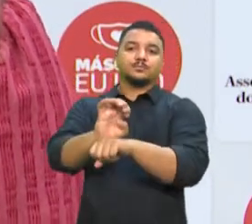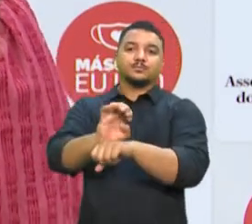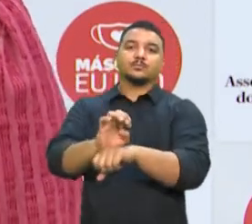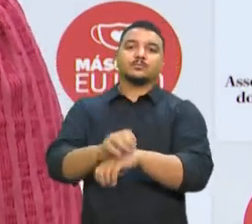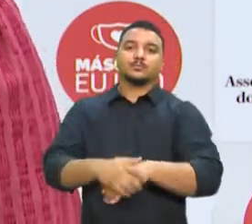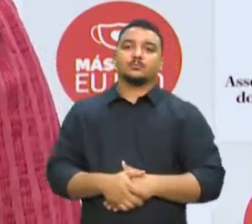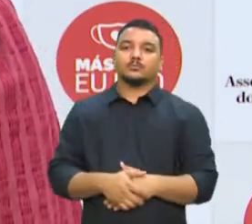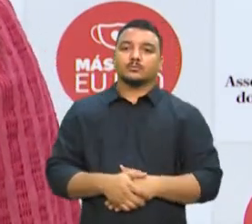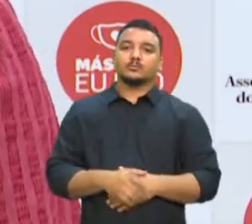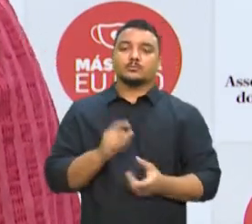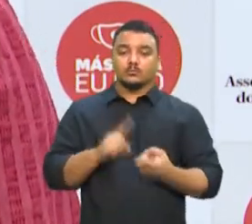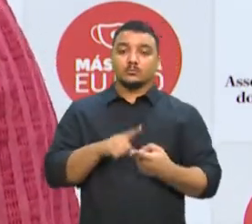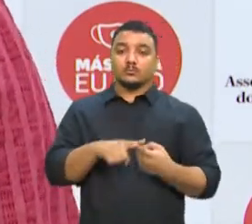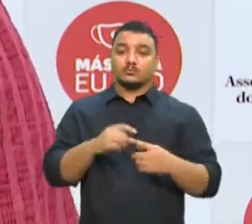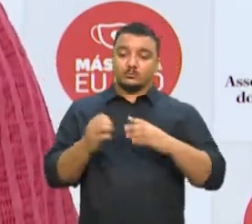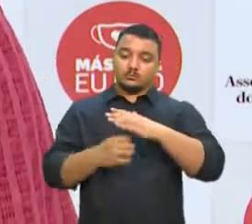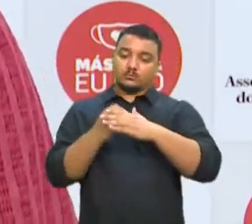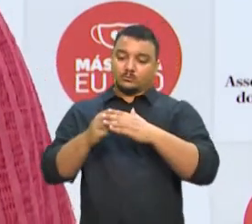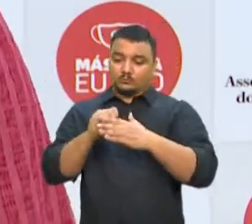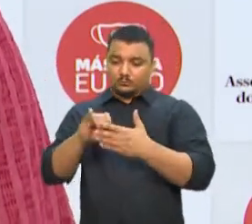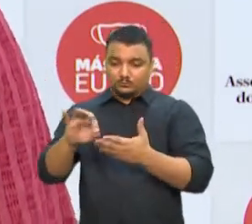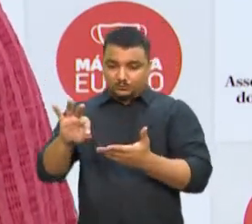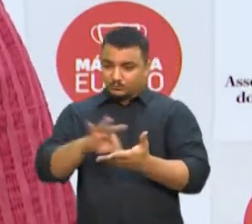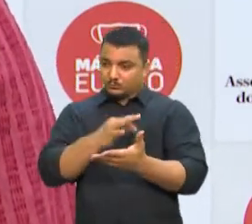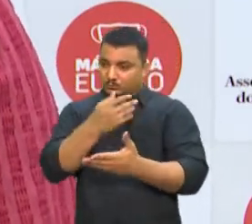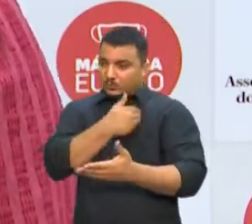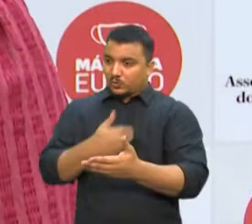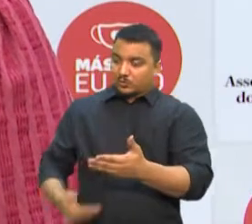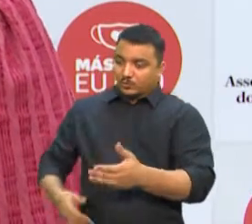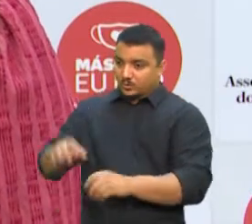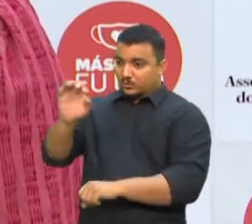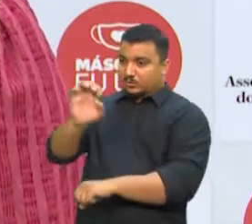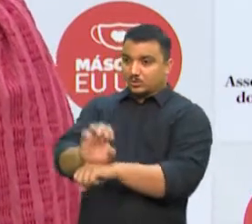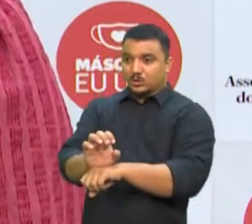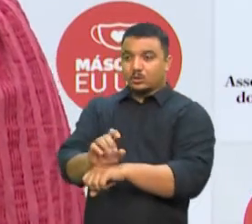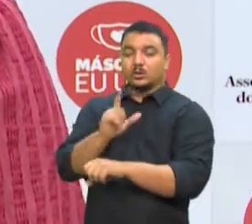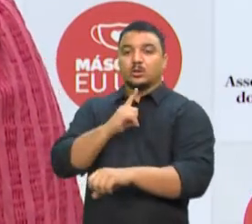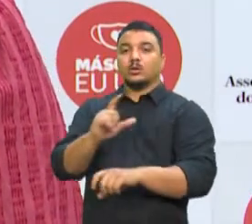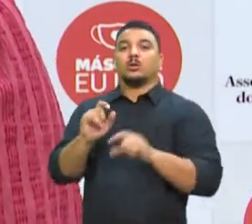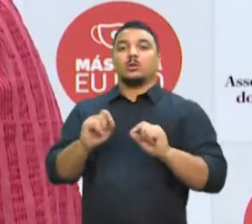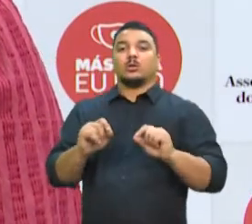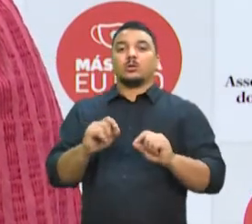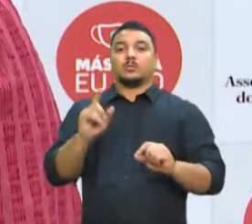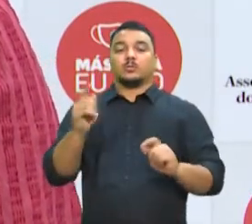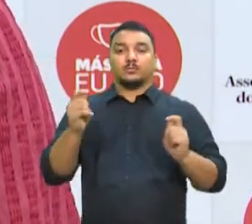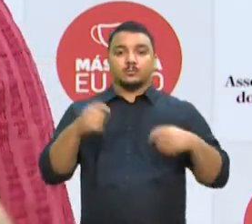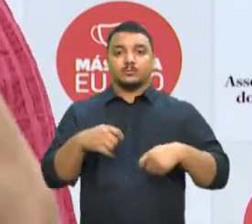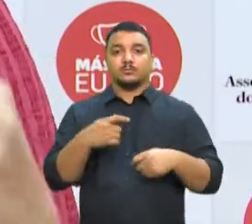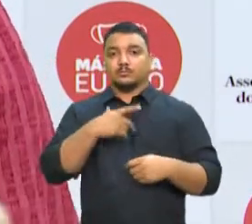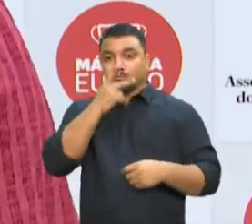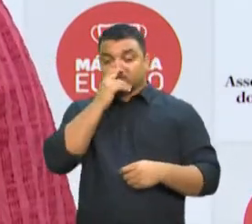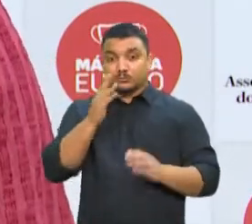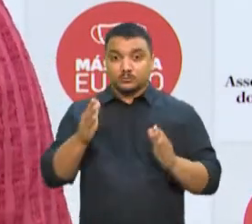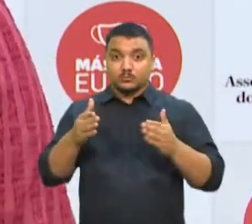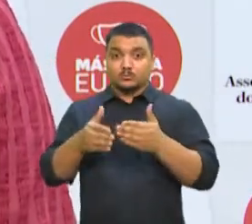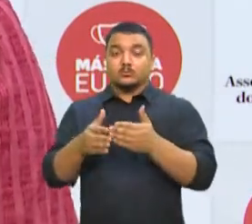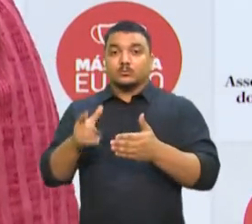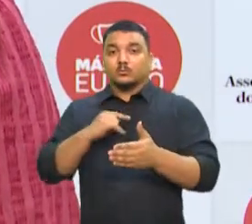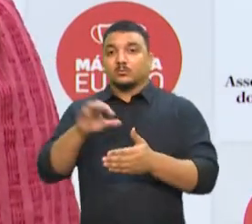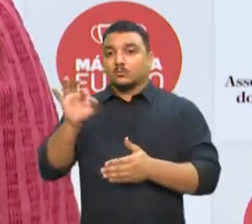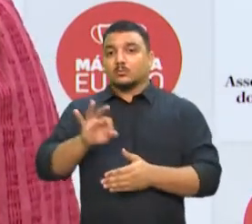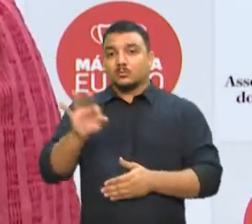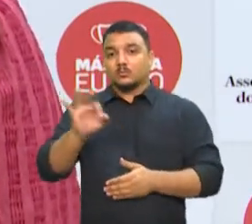que as empresas contratadas pelo governo do Estado, né, elas possam dispor de um percentual